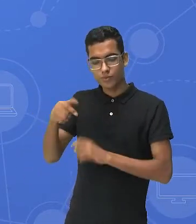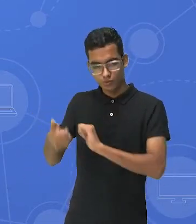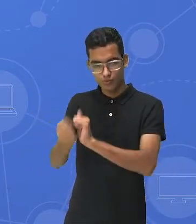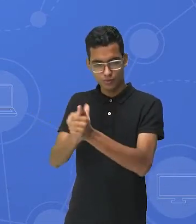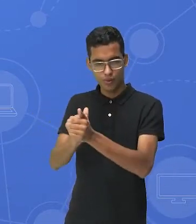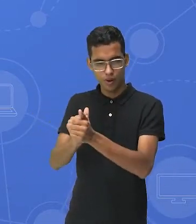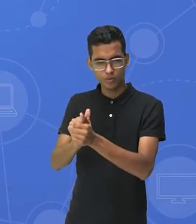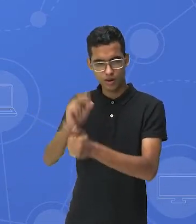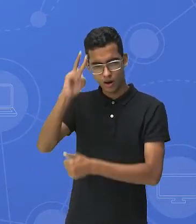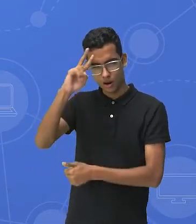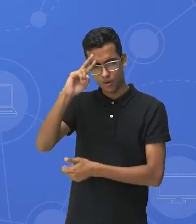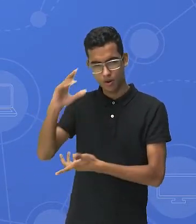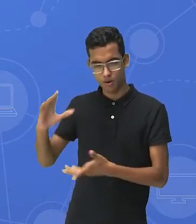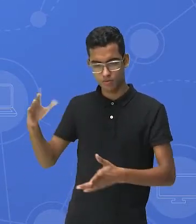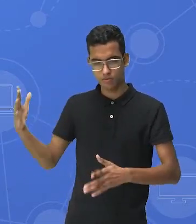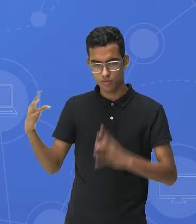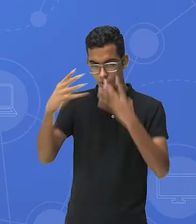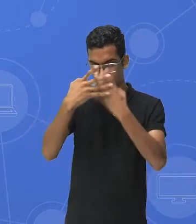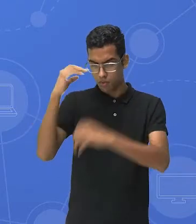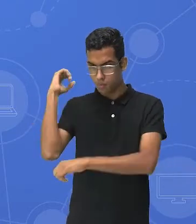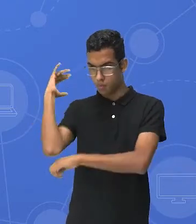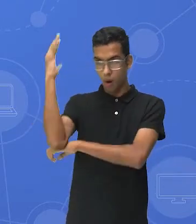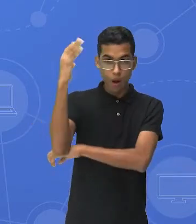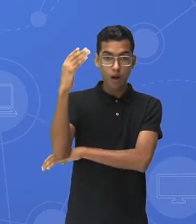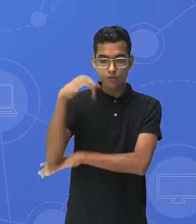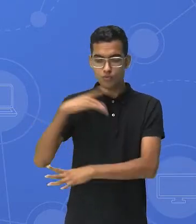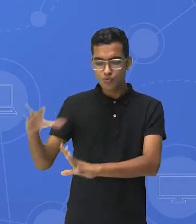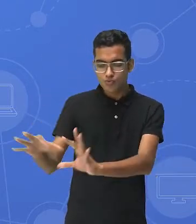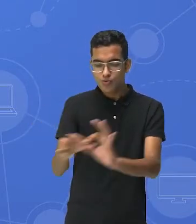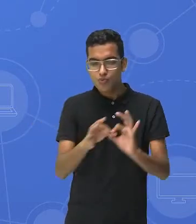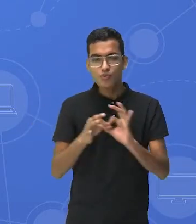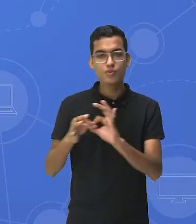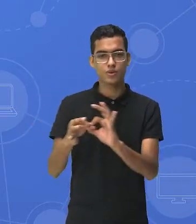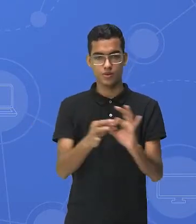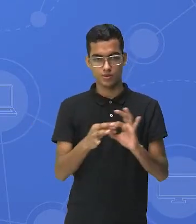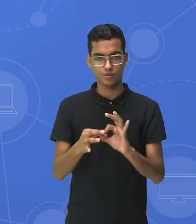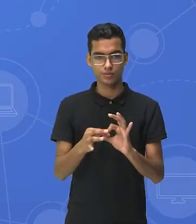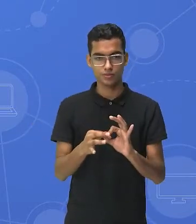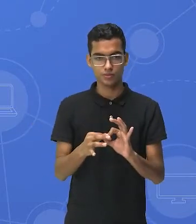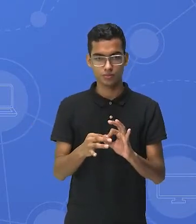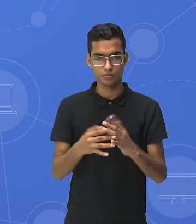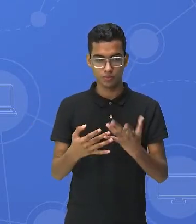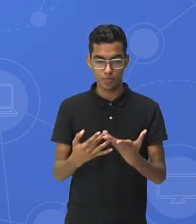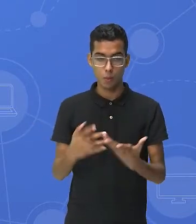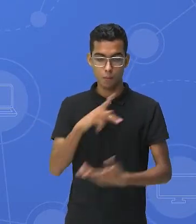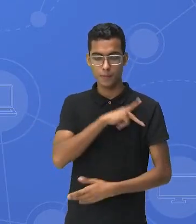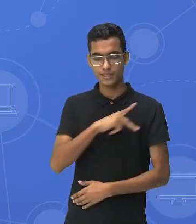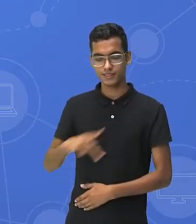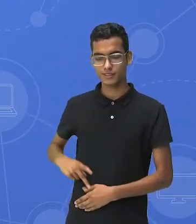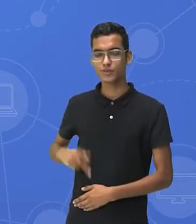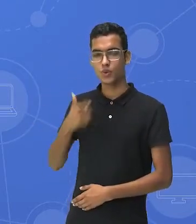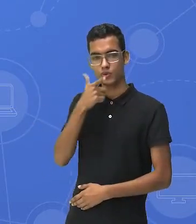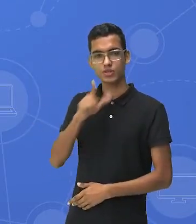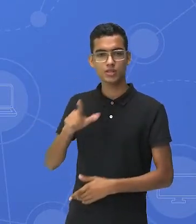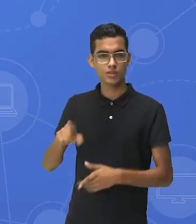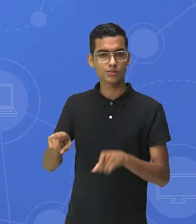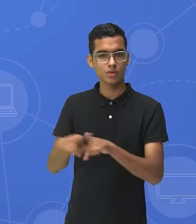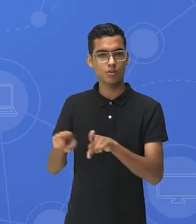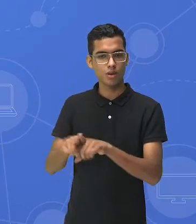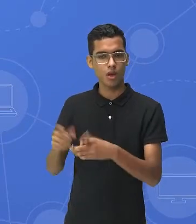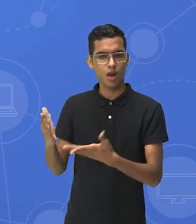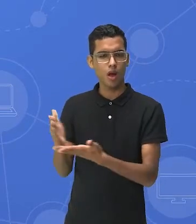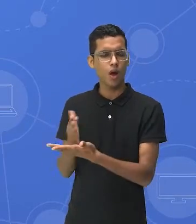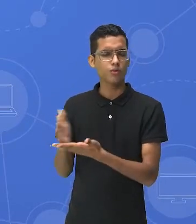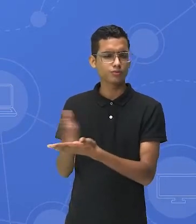todo. Tanto é que o Nelson Mandela, ele ganhou vários prêmios por esse feito, que na imaginação de muitas pessoas